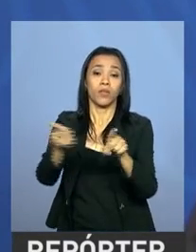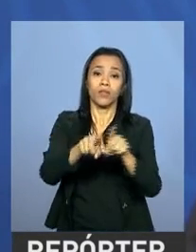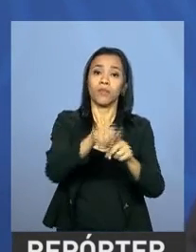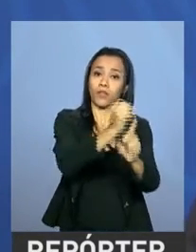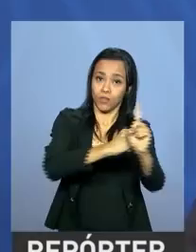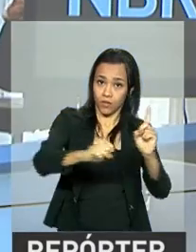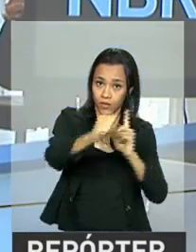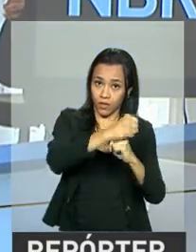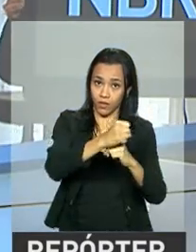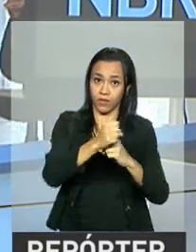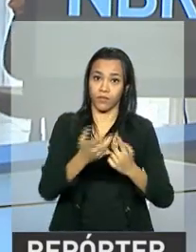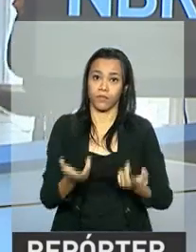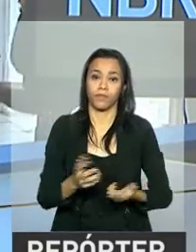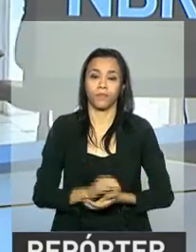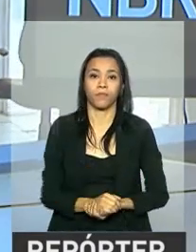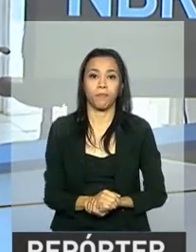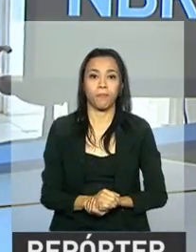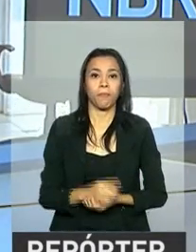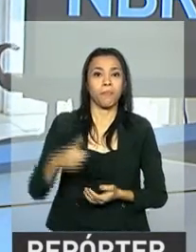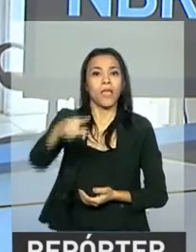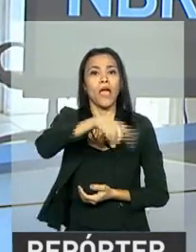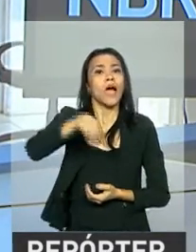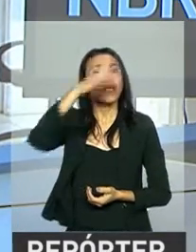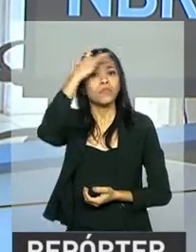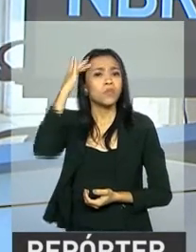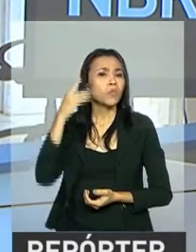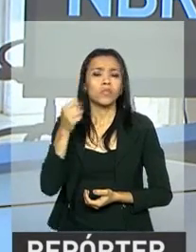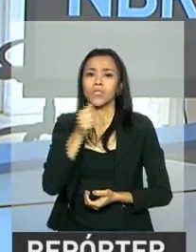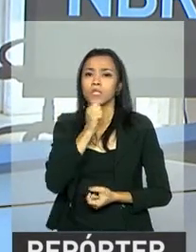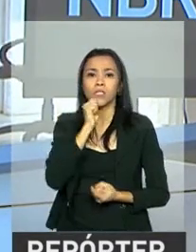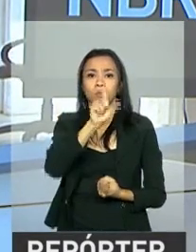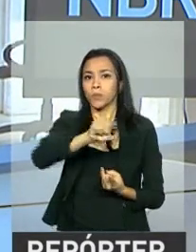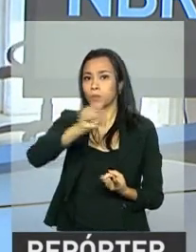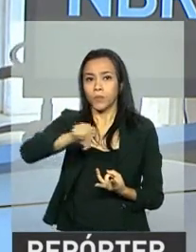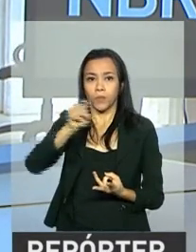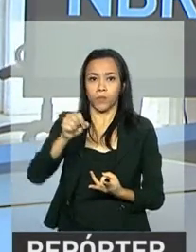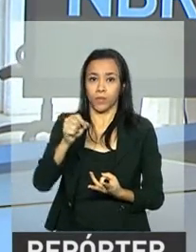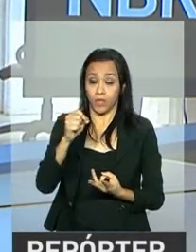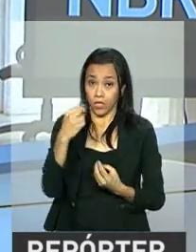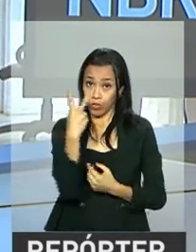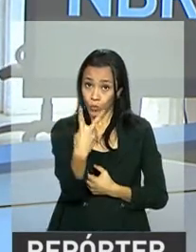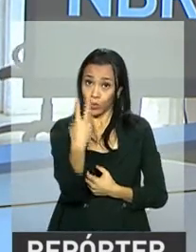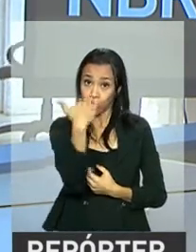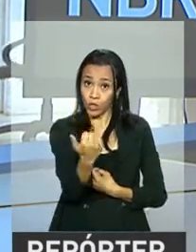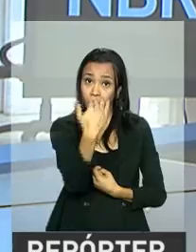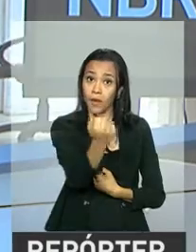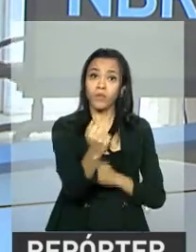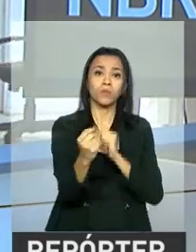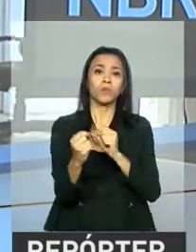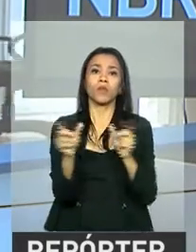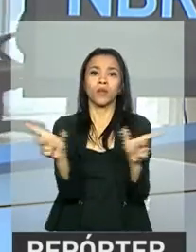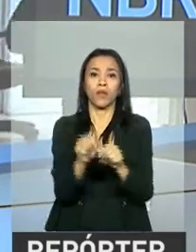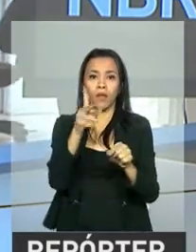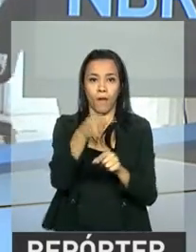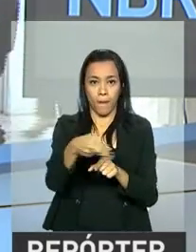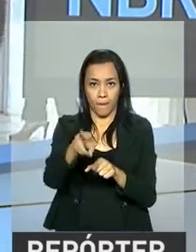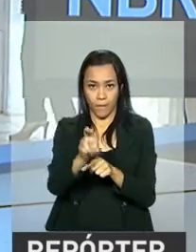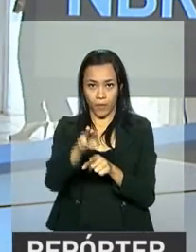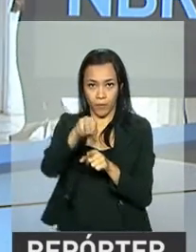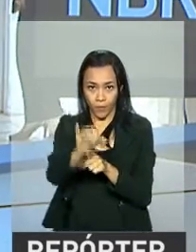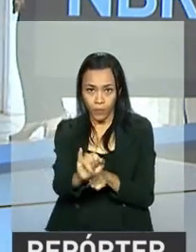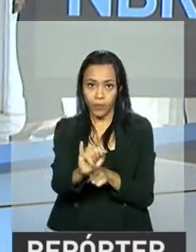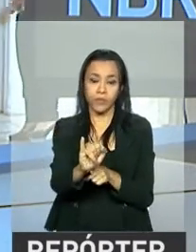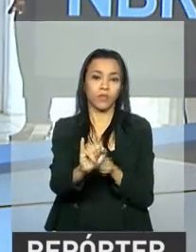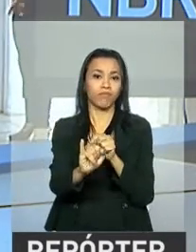brasileira os candidatos que não foram selecionados nas duas chamadas do prouni o programa universidade para todos